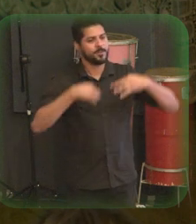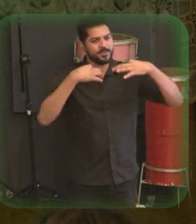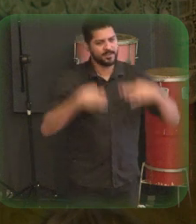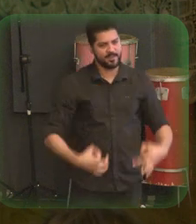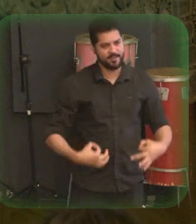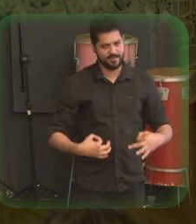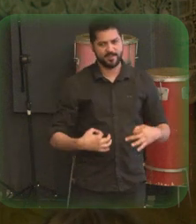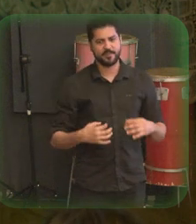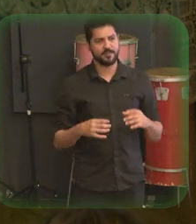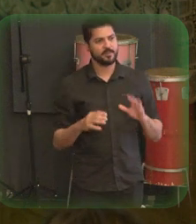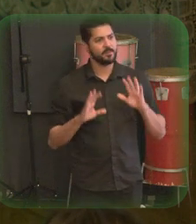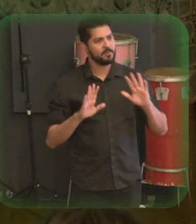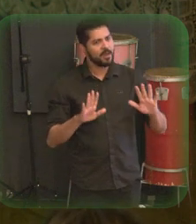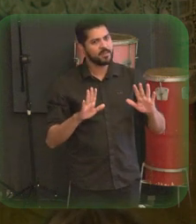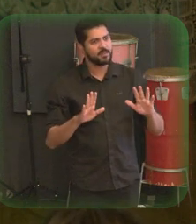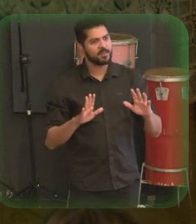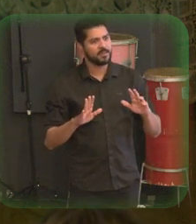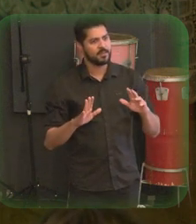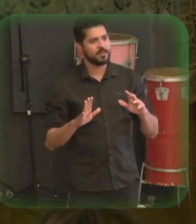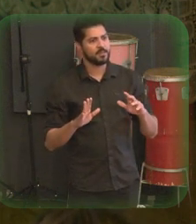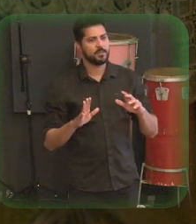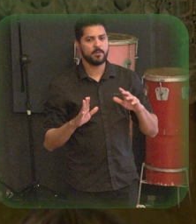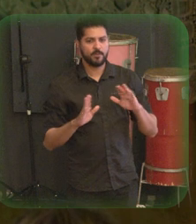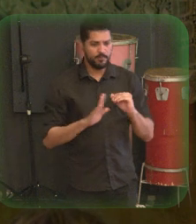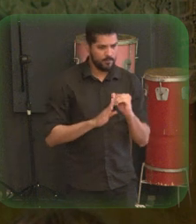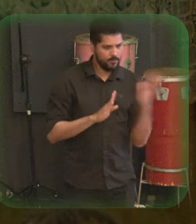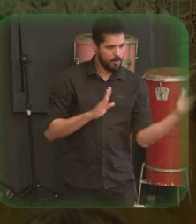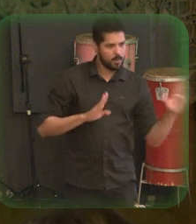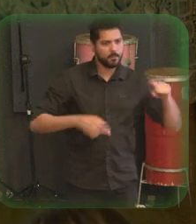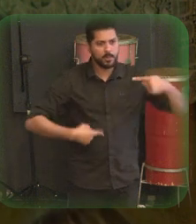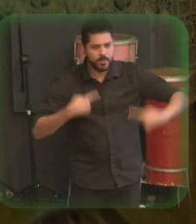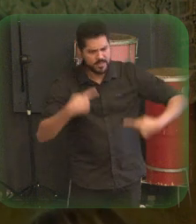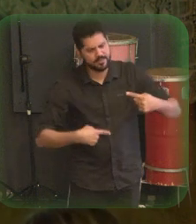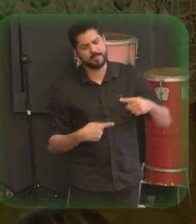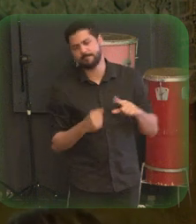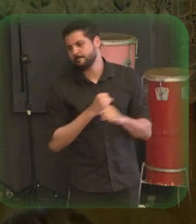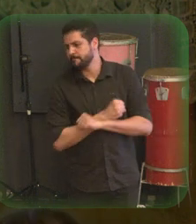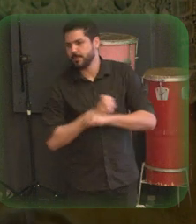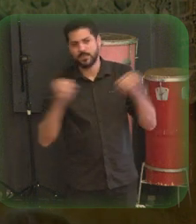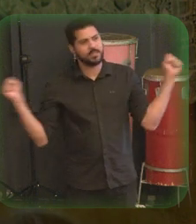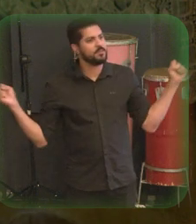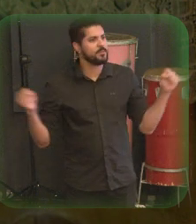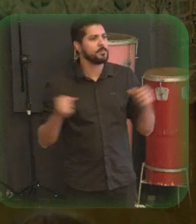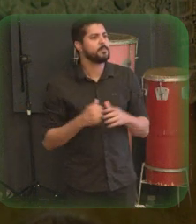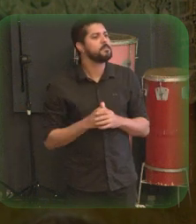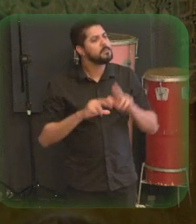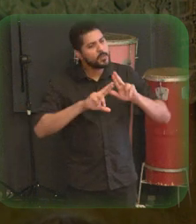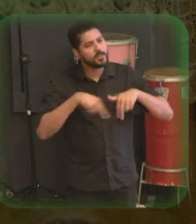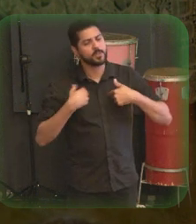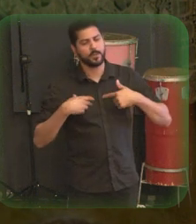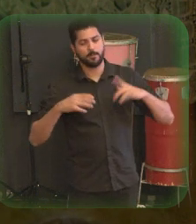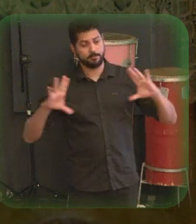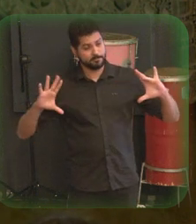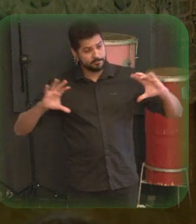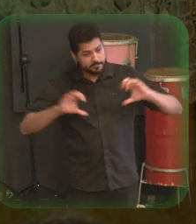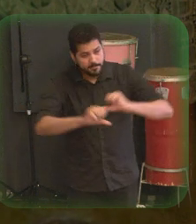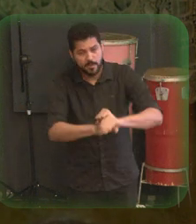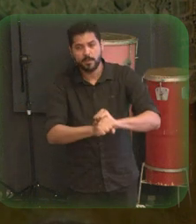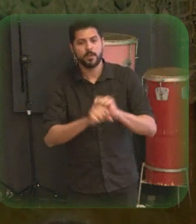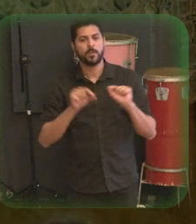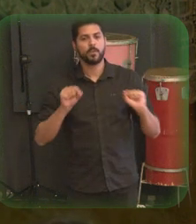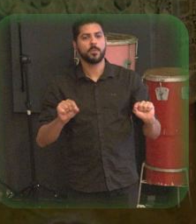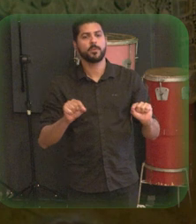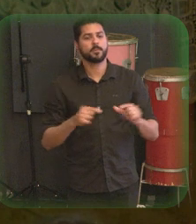Mas isso nunca se faz fora do campo da política. Por isso, senhoras e senhores, eu quero terminar dizendo o seguinte.